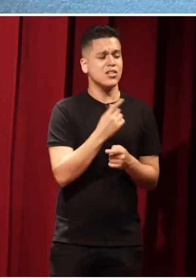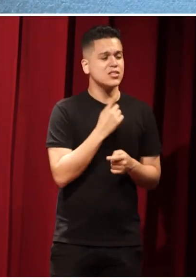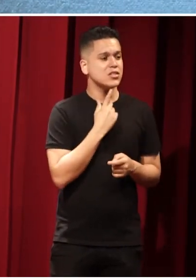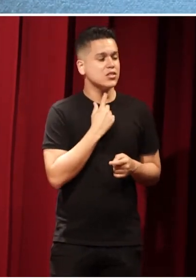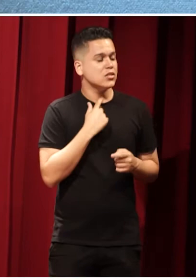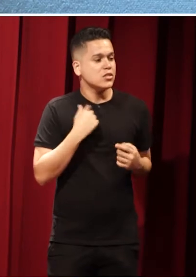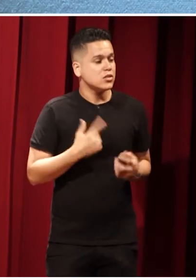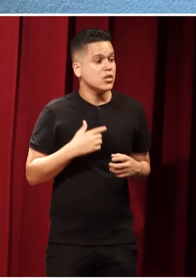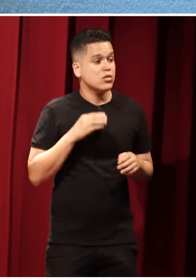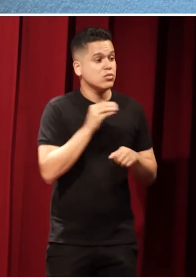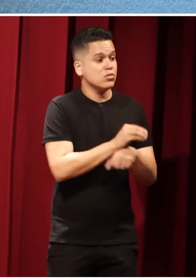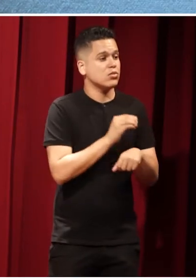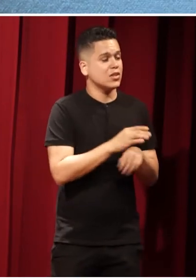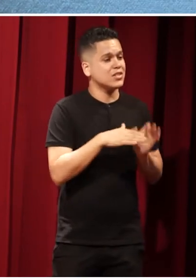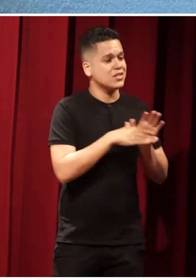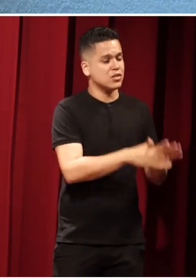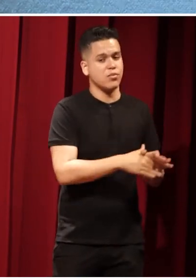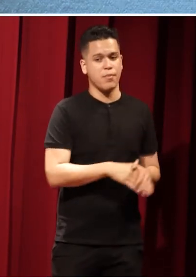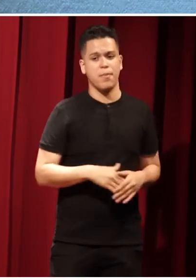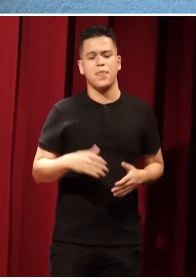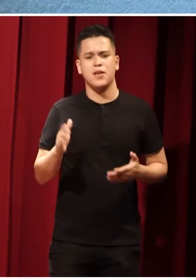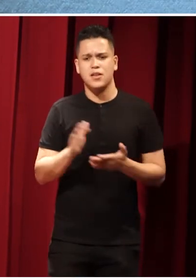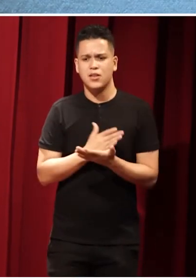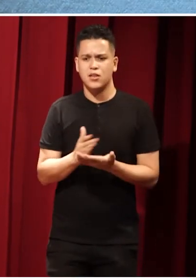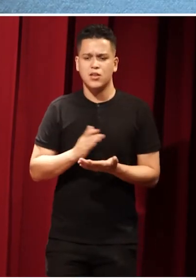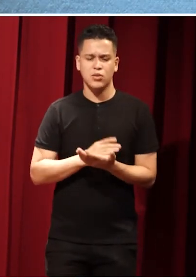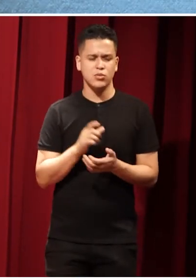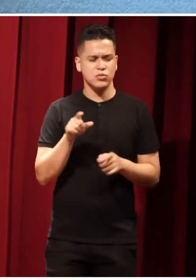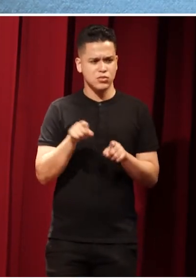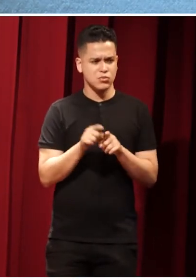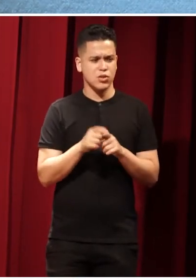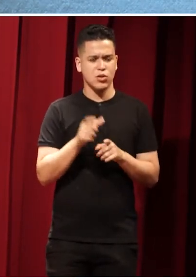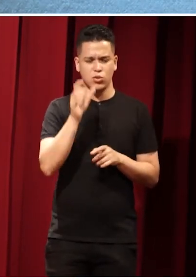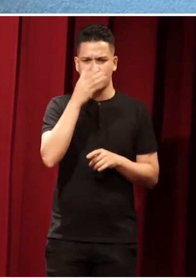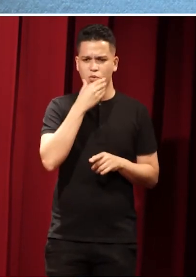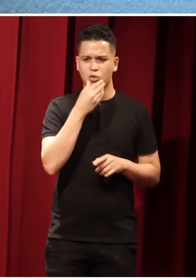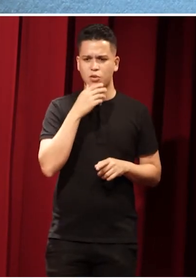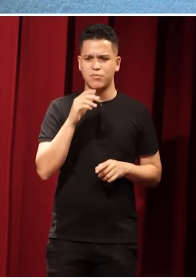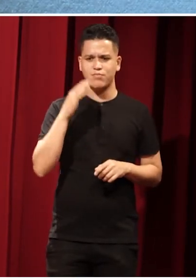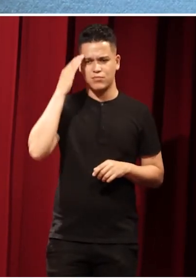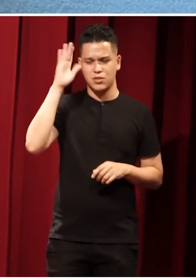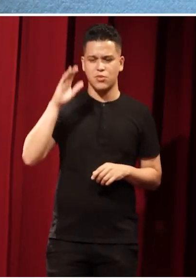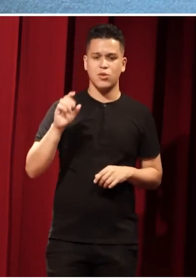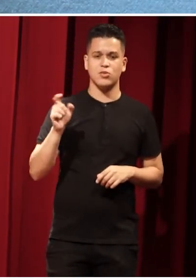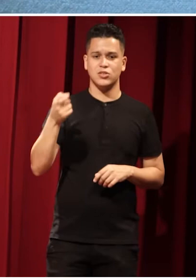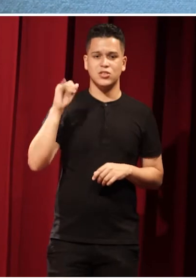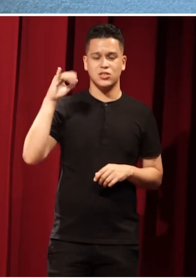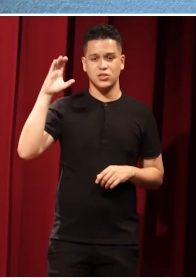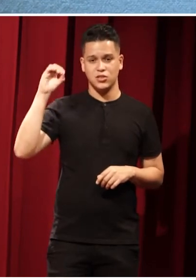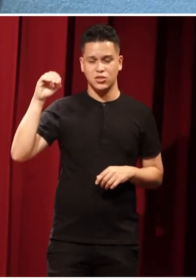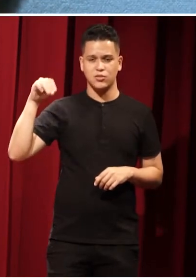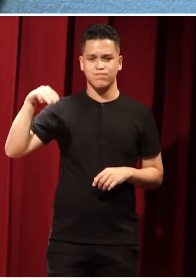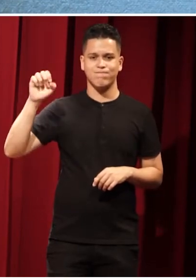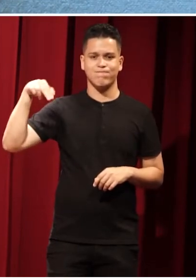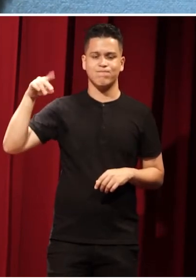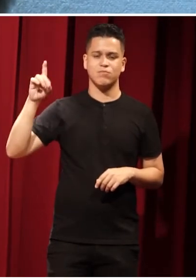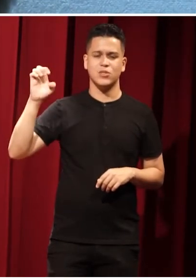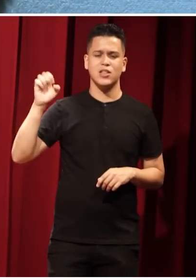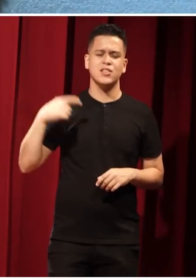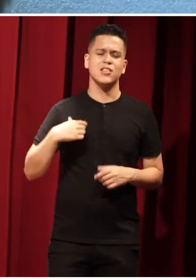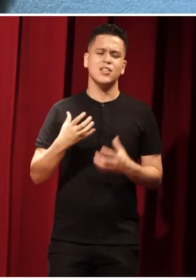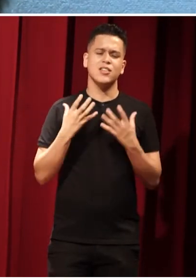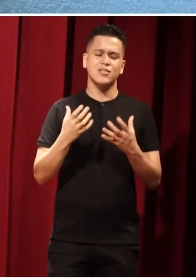muito famoso que morreu matado, Chico Mendes, Doris Ten. Então, eu gostaria de